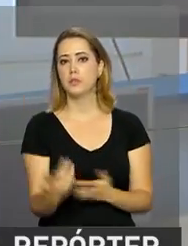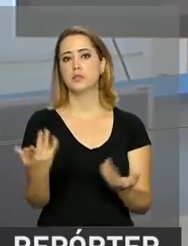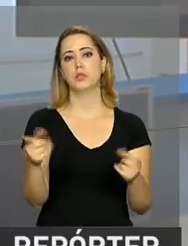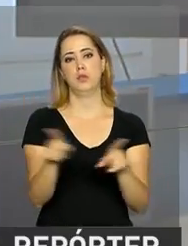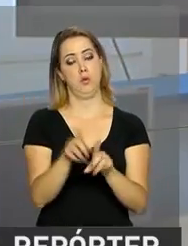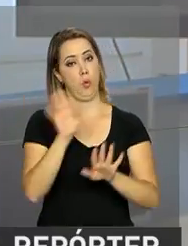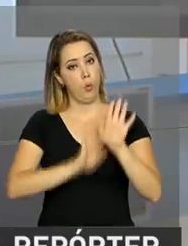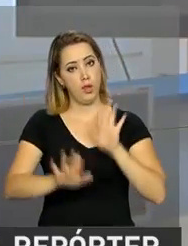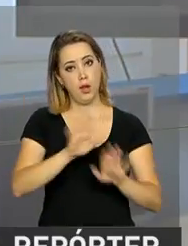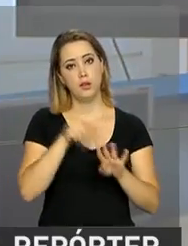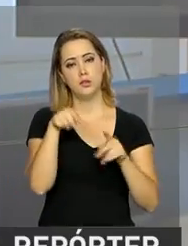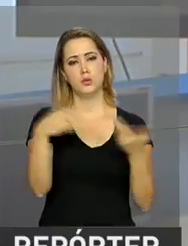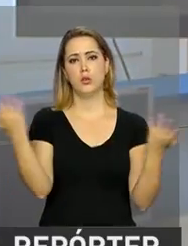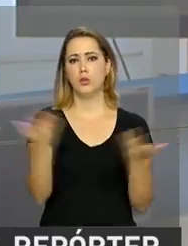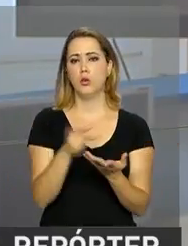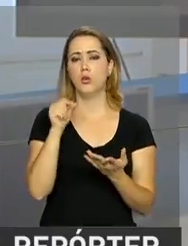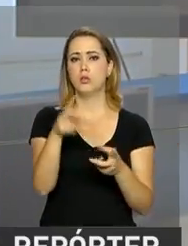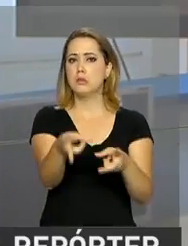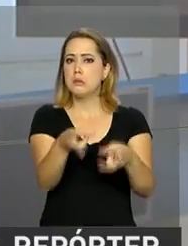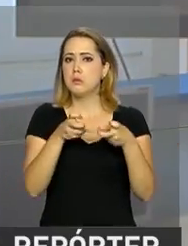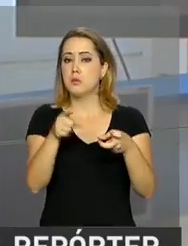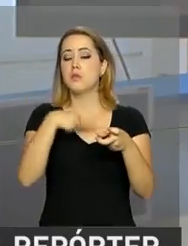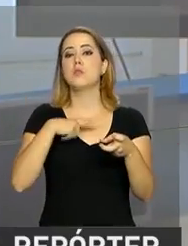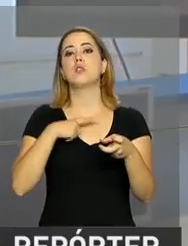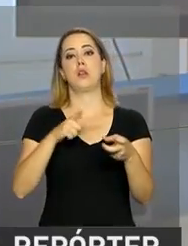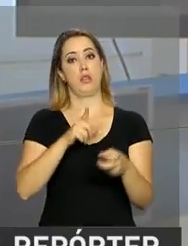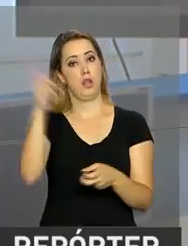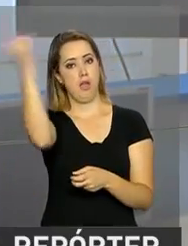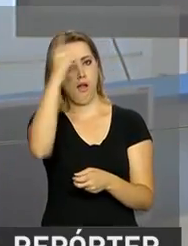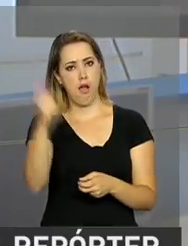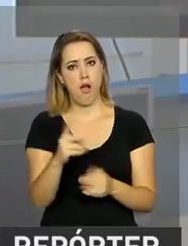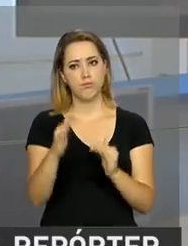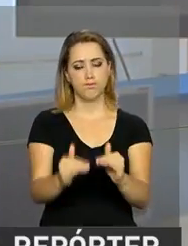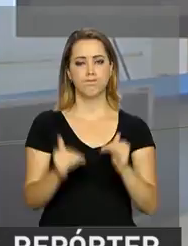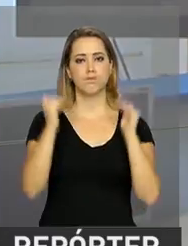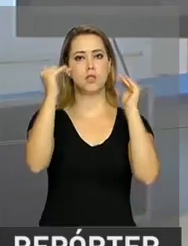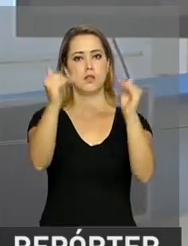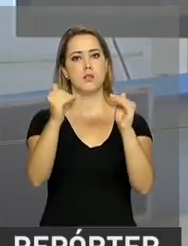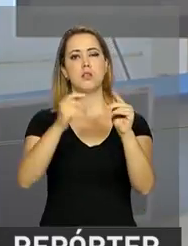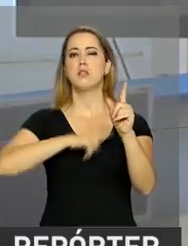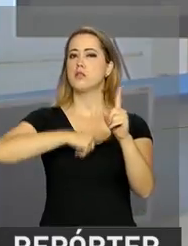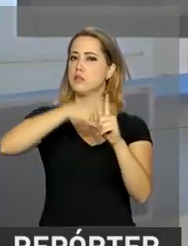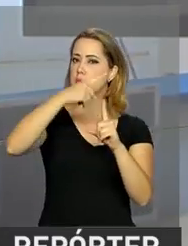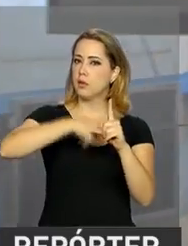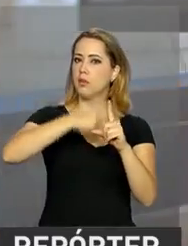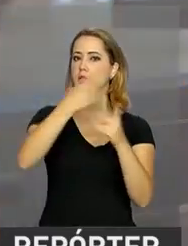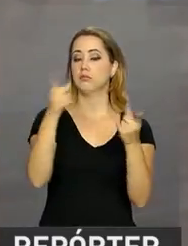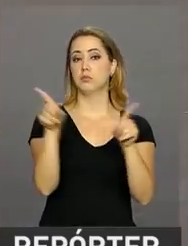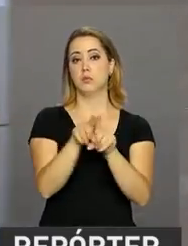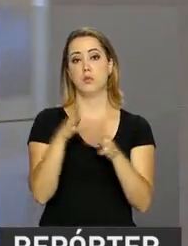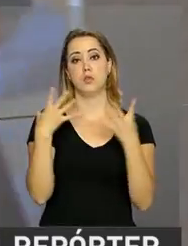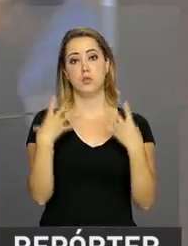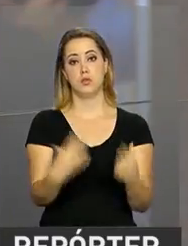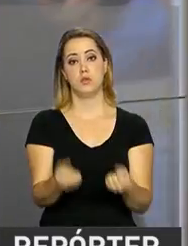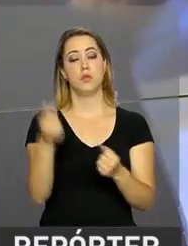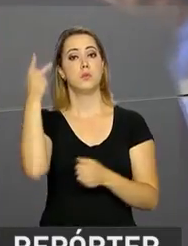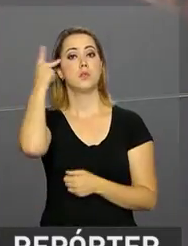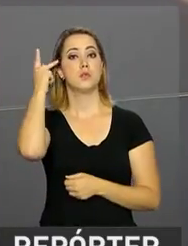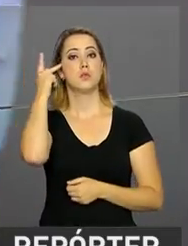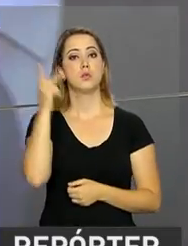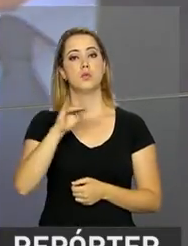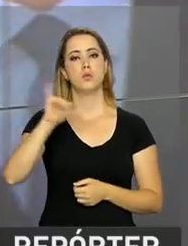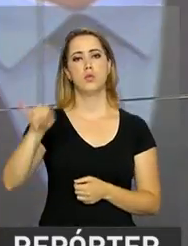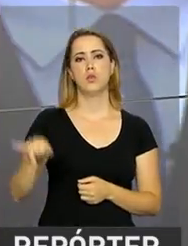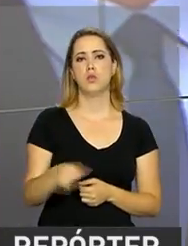temperaturas dos oceanos a previsão é de uma incidência de Raios Acima da Média mais detalhes ao vivo de São Paulo com o repórter